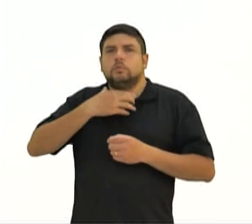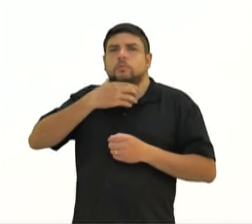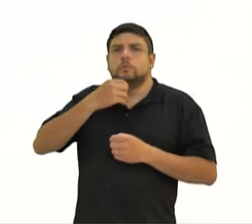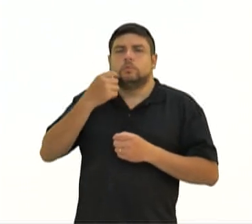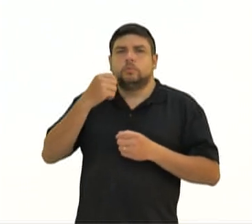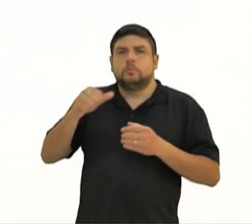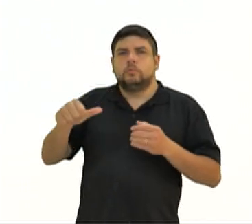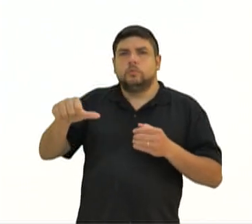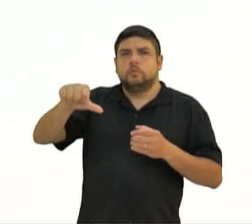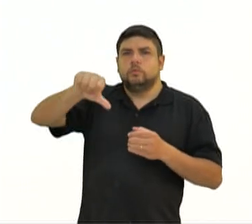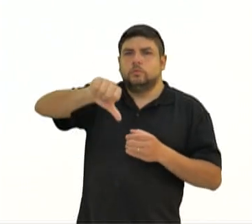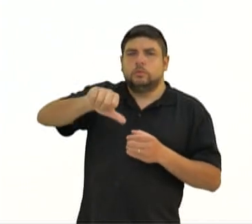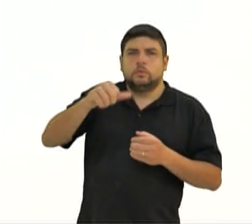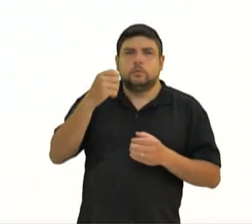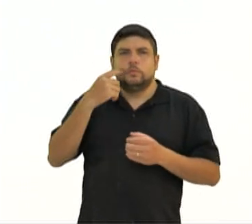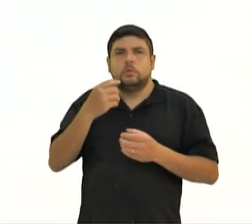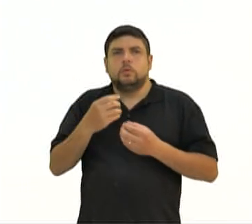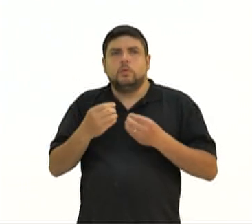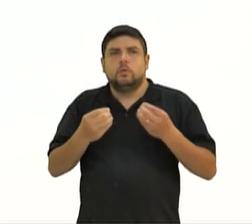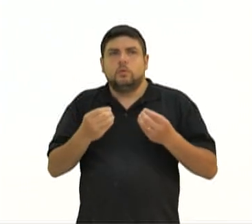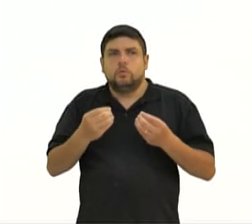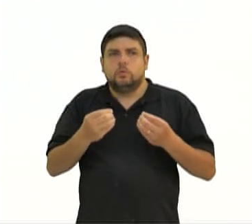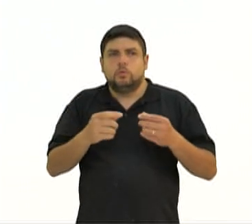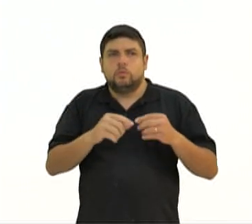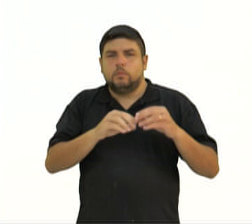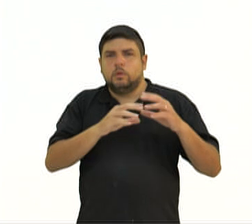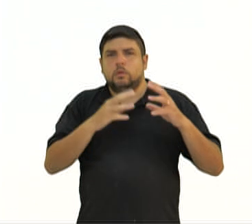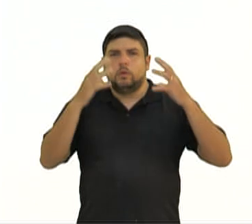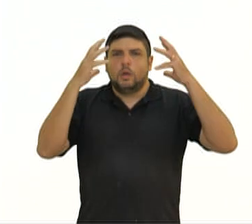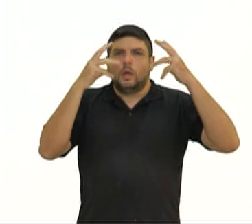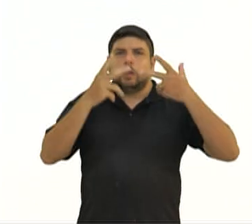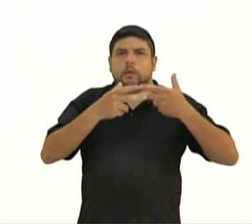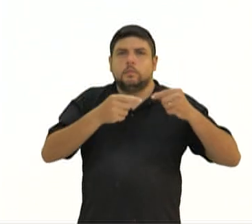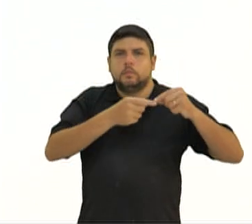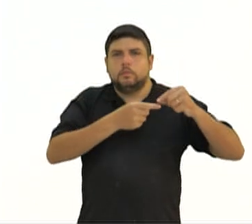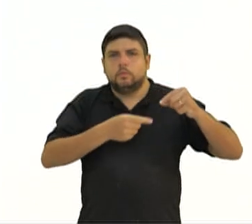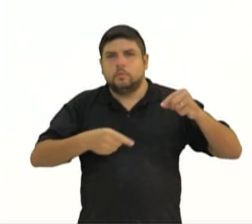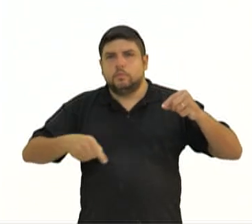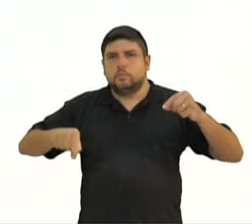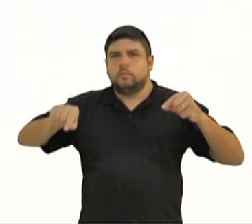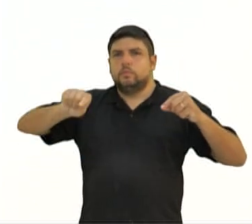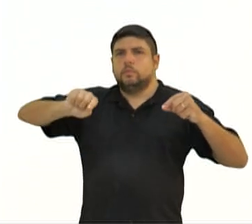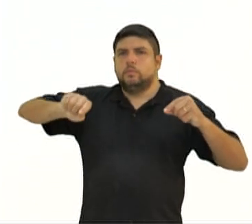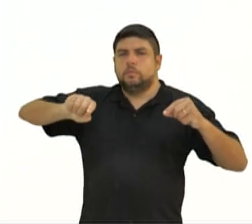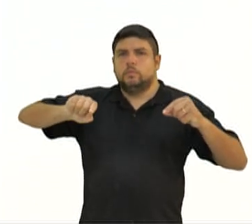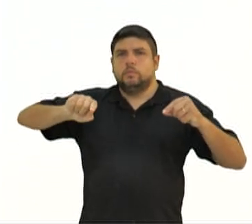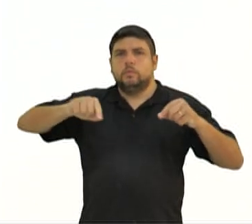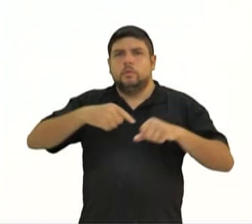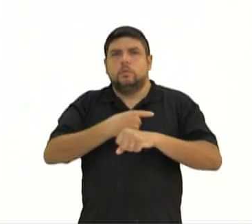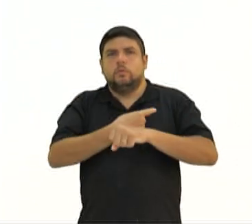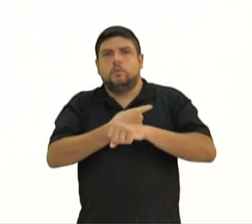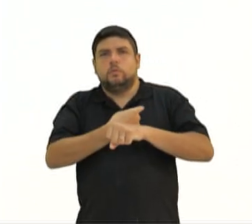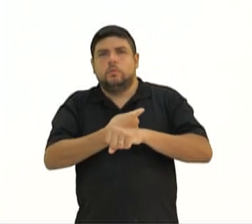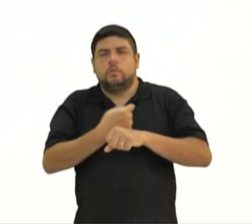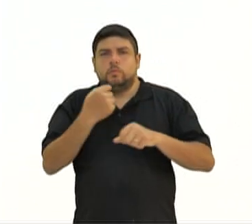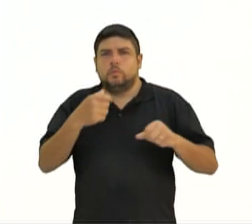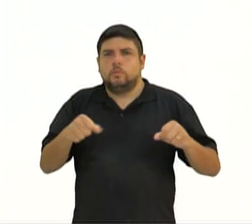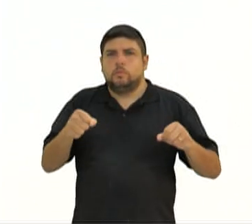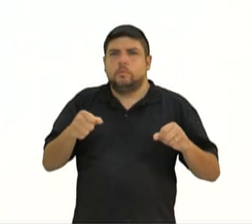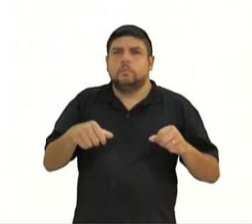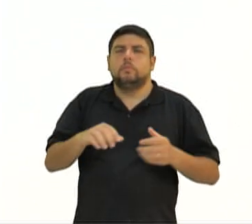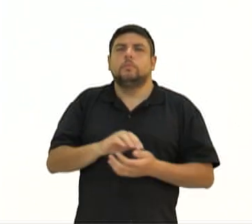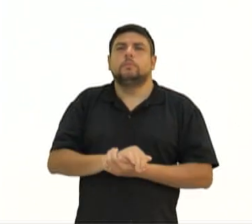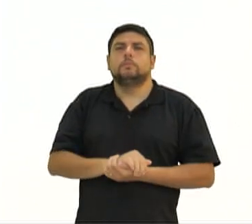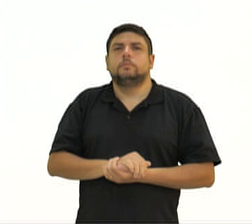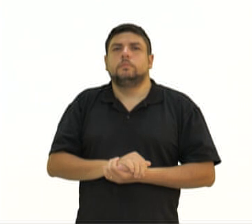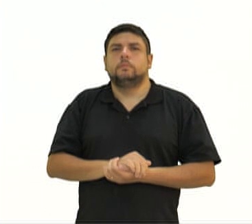os vasos em animais, e aqui ficava o seu gargalo. Observem lá, ó. Também tem as suas incisões,